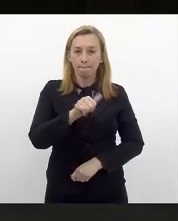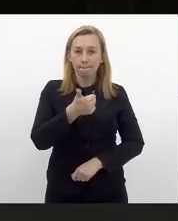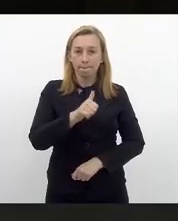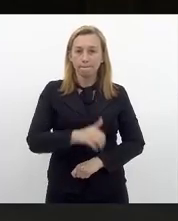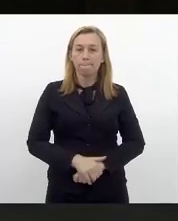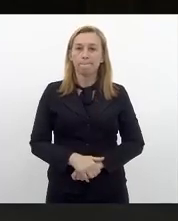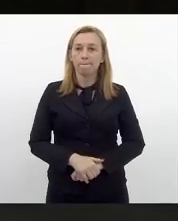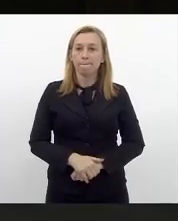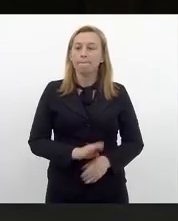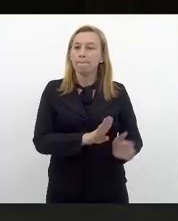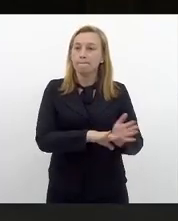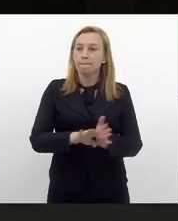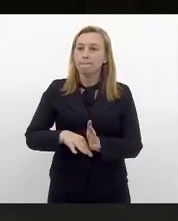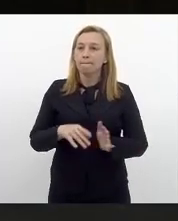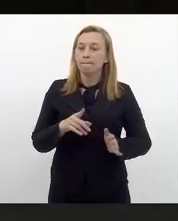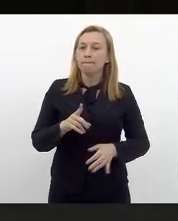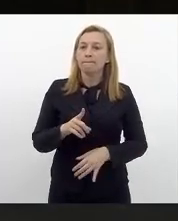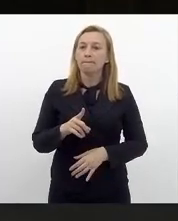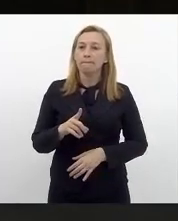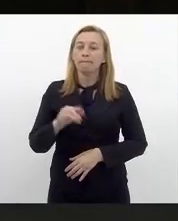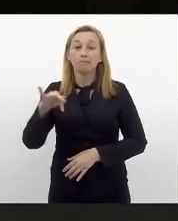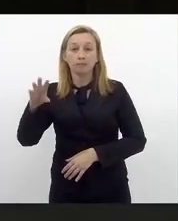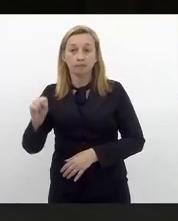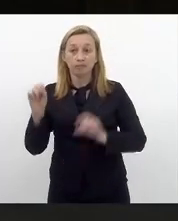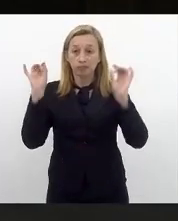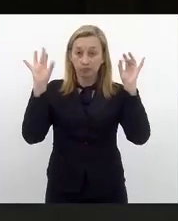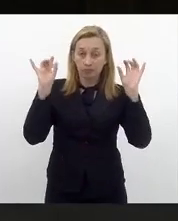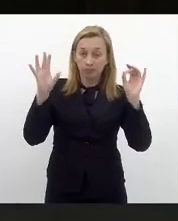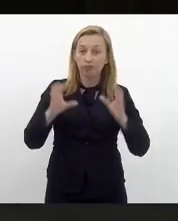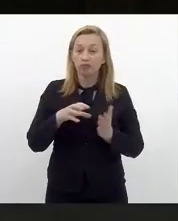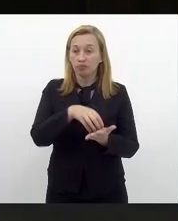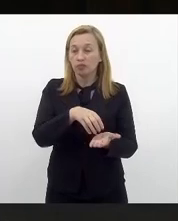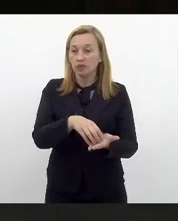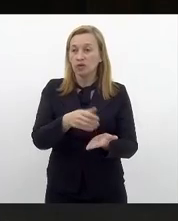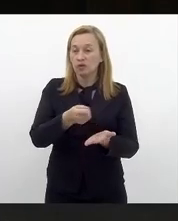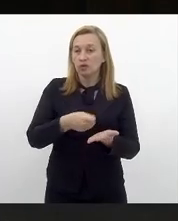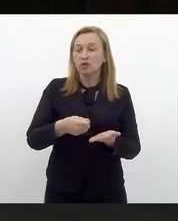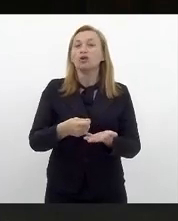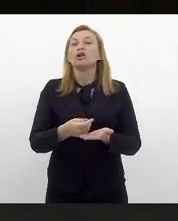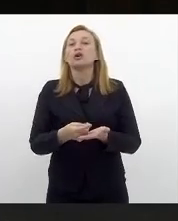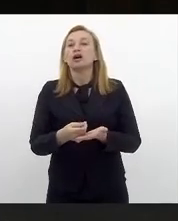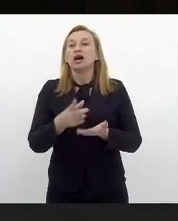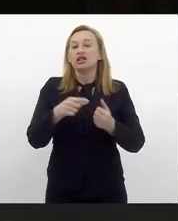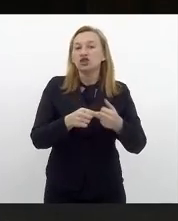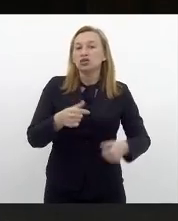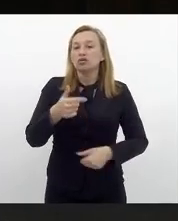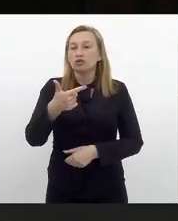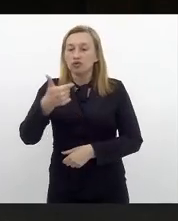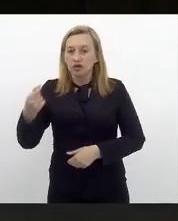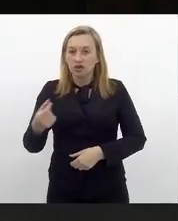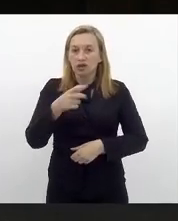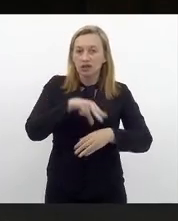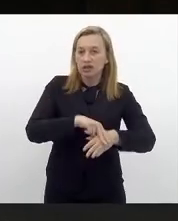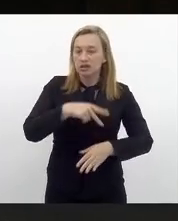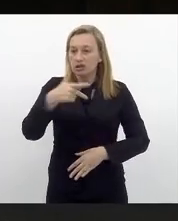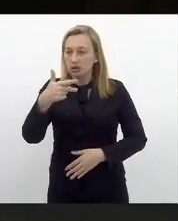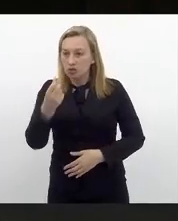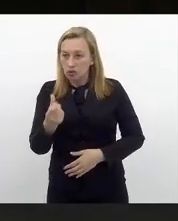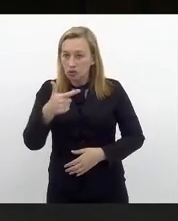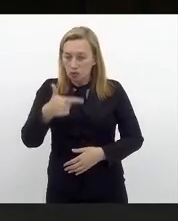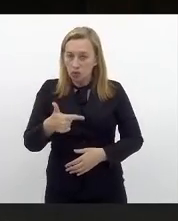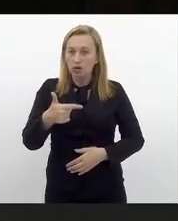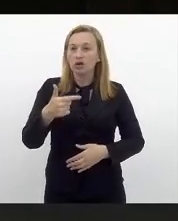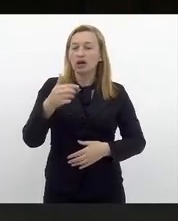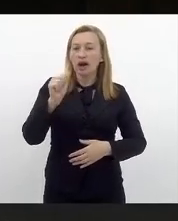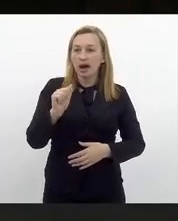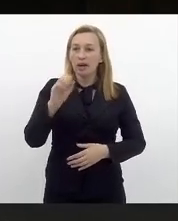as despesas com recursos oriundos dos Fundos especiais os órgãos escritos no artigo 20 inciso 2 alíneas a b e d